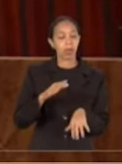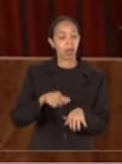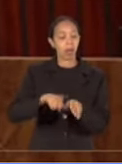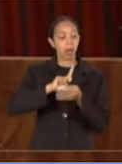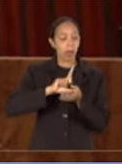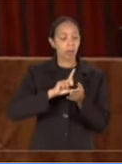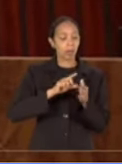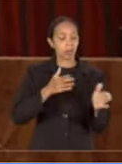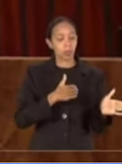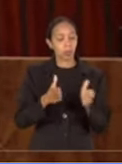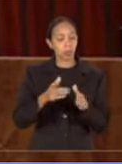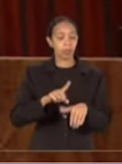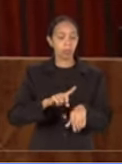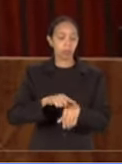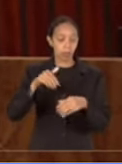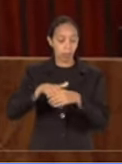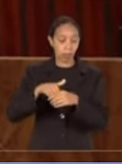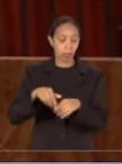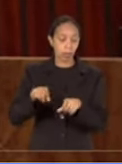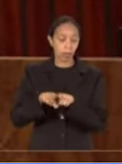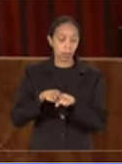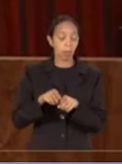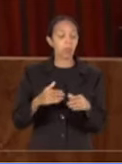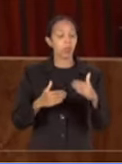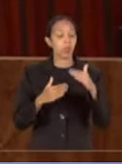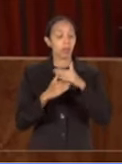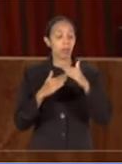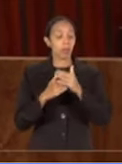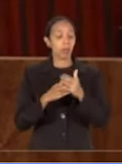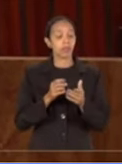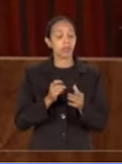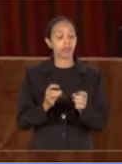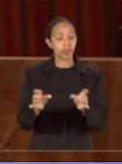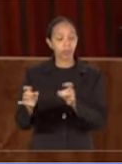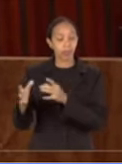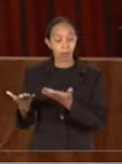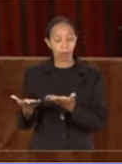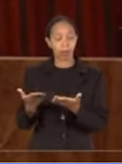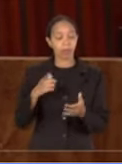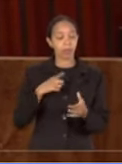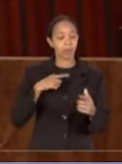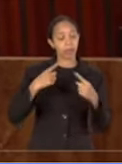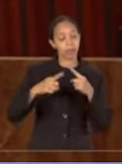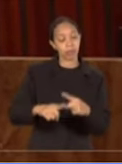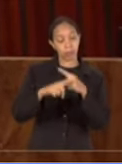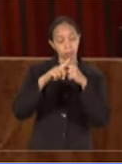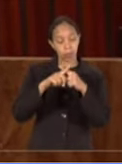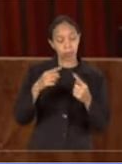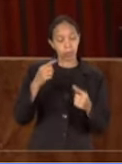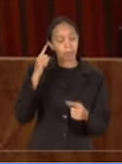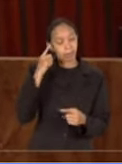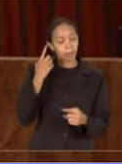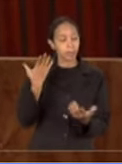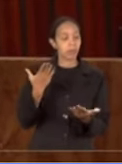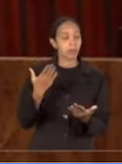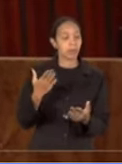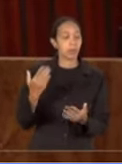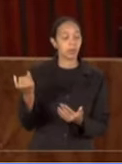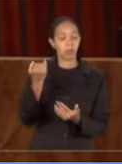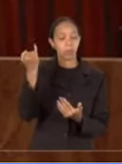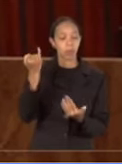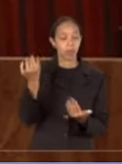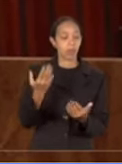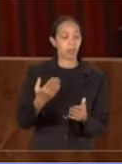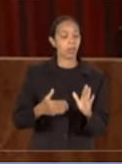e o limite de gastos previsto para o cargo específico em que se deu a disputa, sendo irrelevante considerar qual era a pretensão inicial do